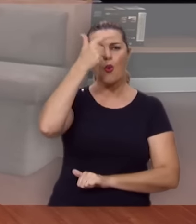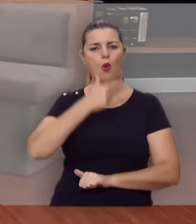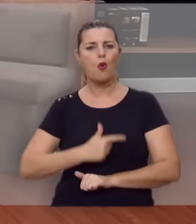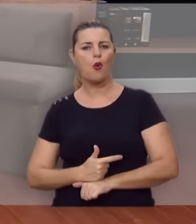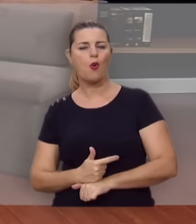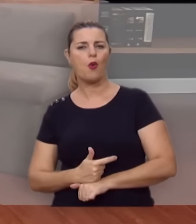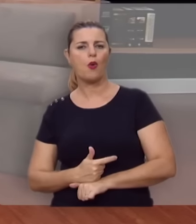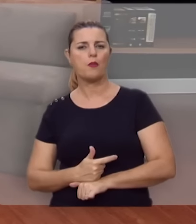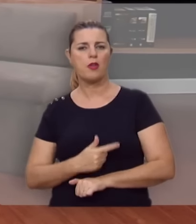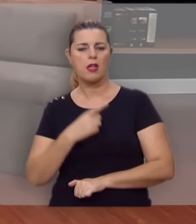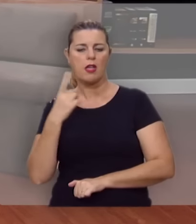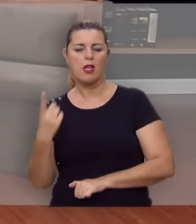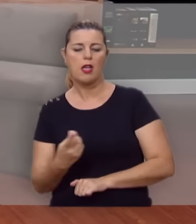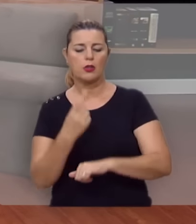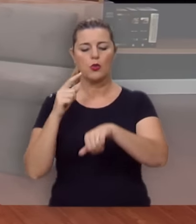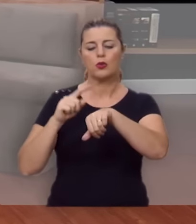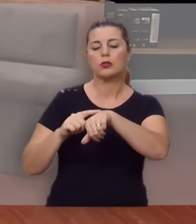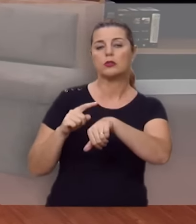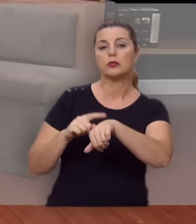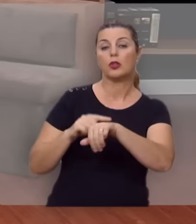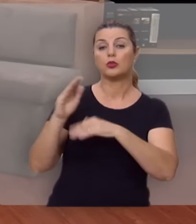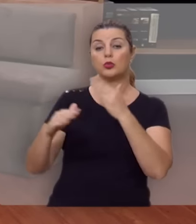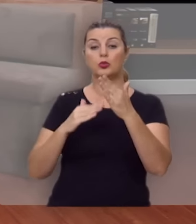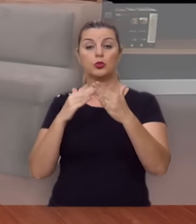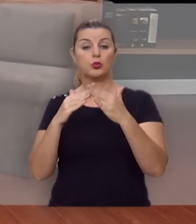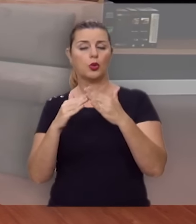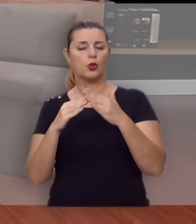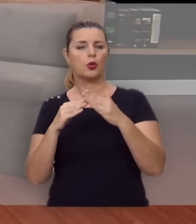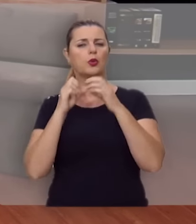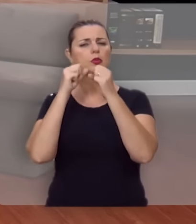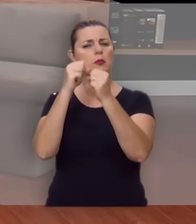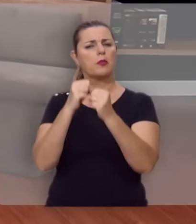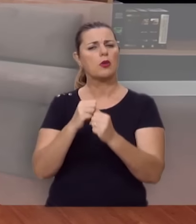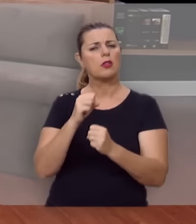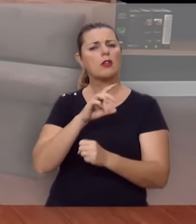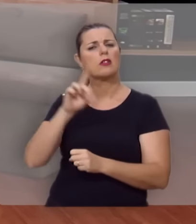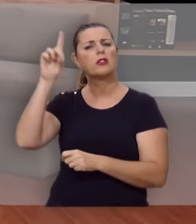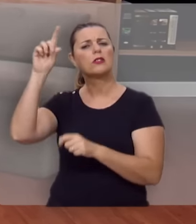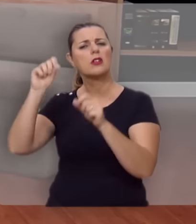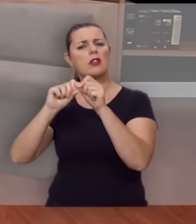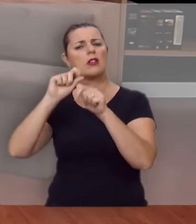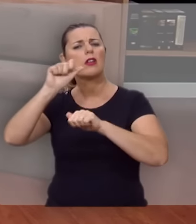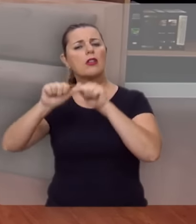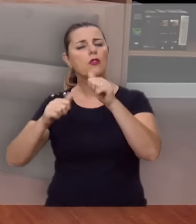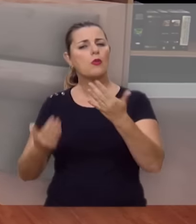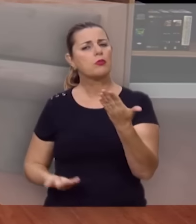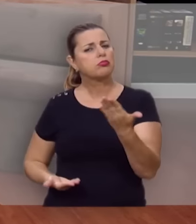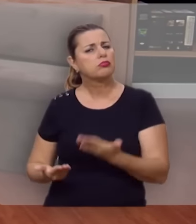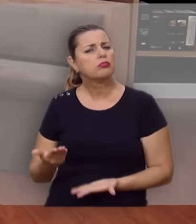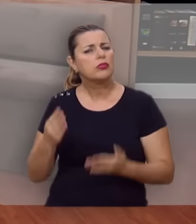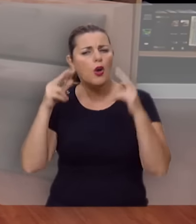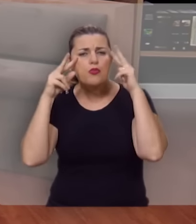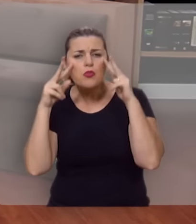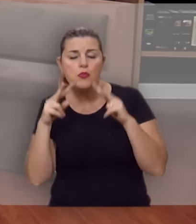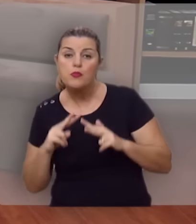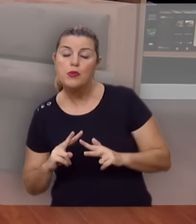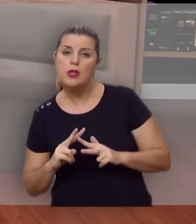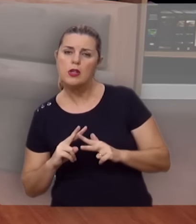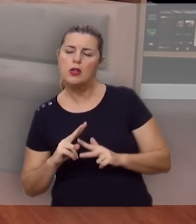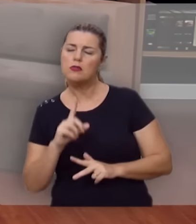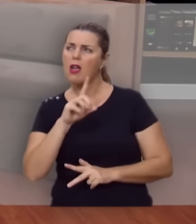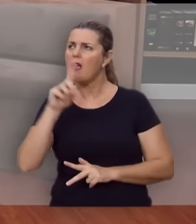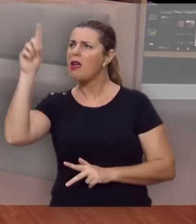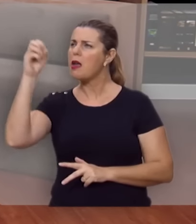do Eterno que entrou no tempo, do Todo-Poderoso Deus que se fez servo, daquele que